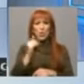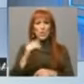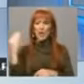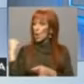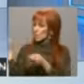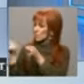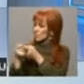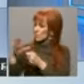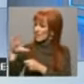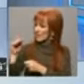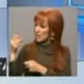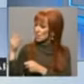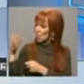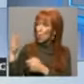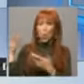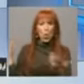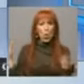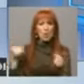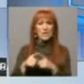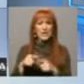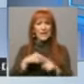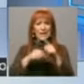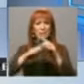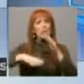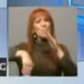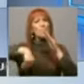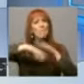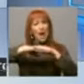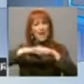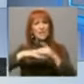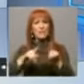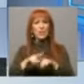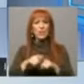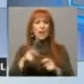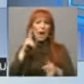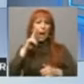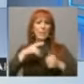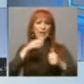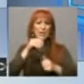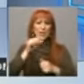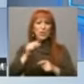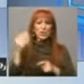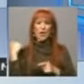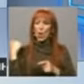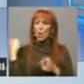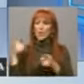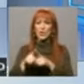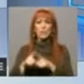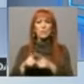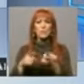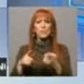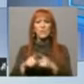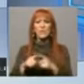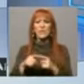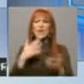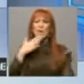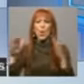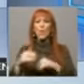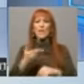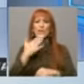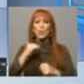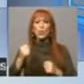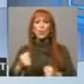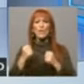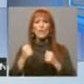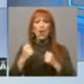litoral 10 a 11 graus de temperatura máxima para as capitais de distrito do litoral. O vento também moderado, por vezes forte no litoral